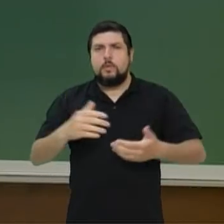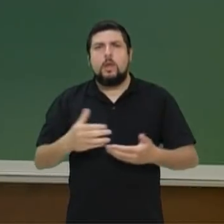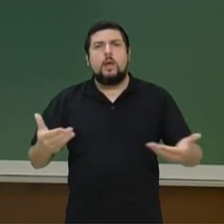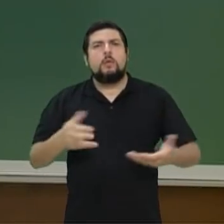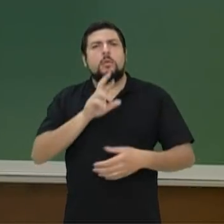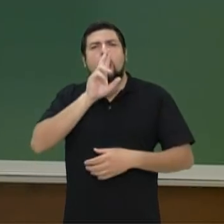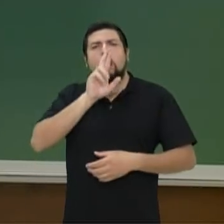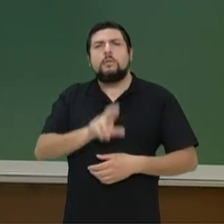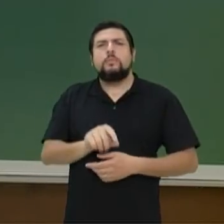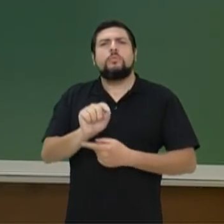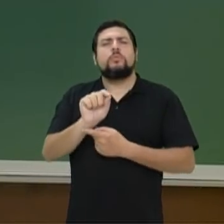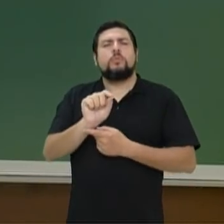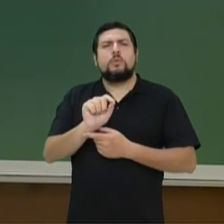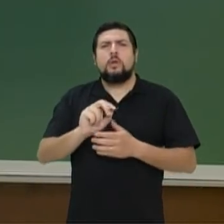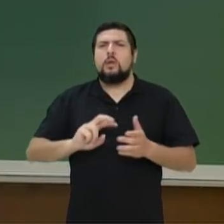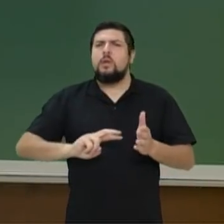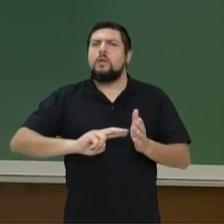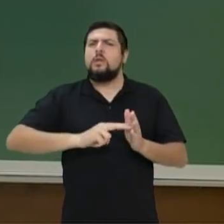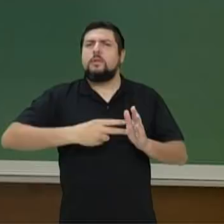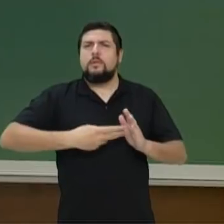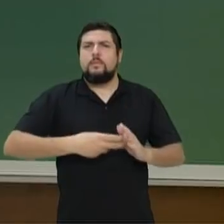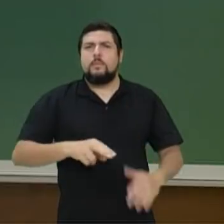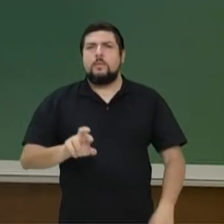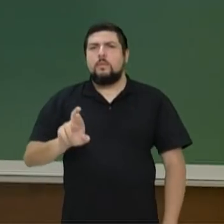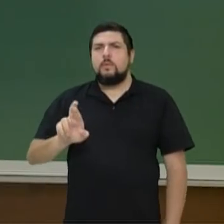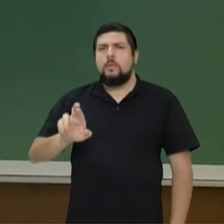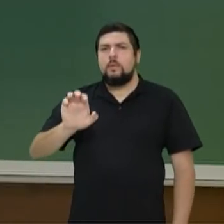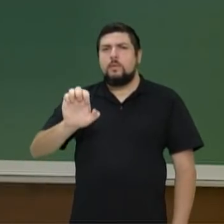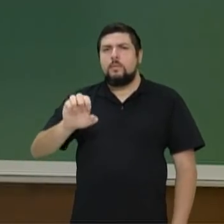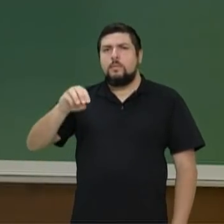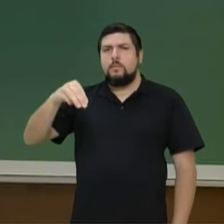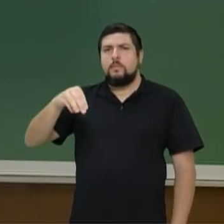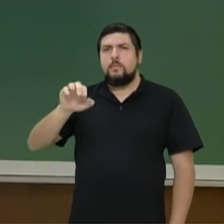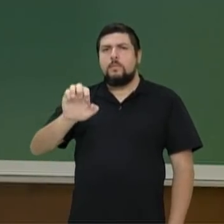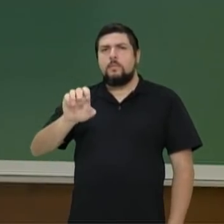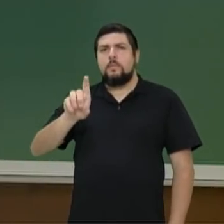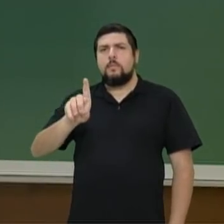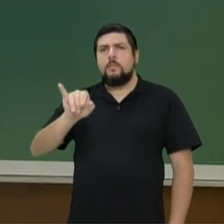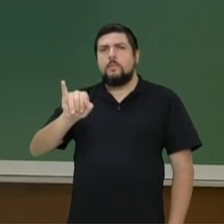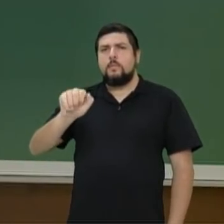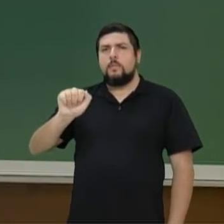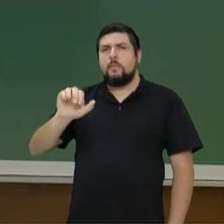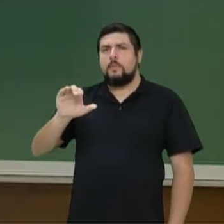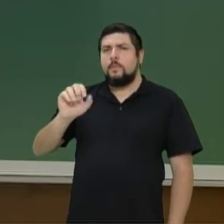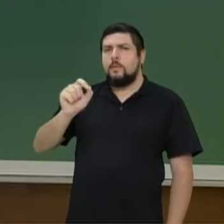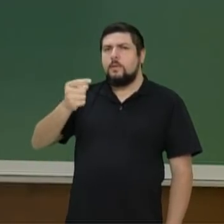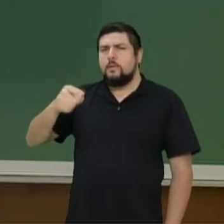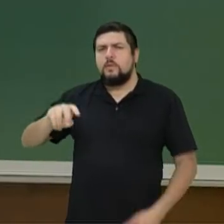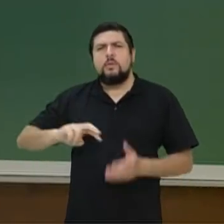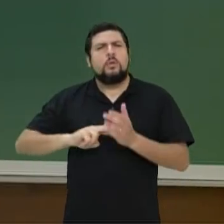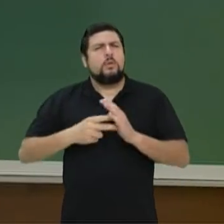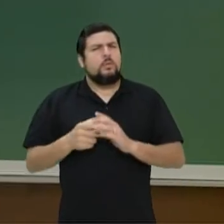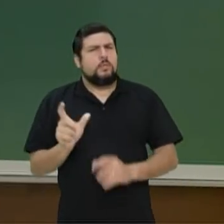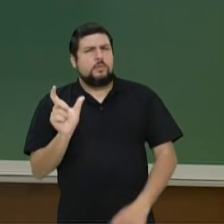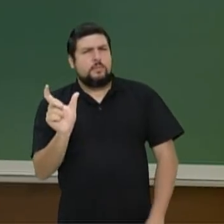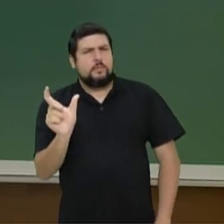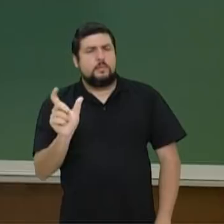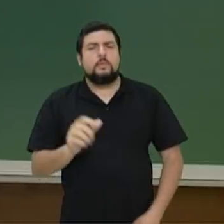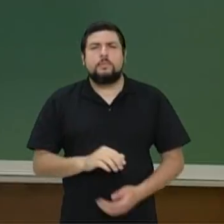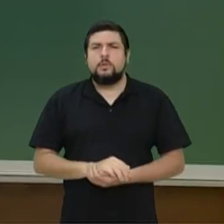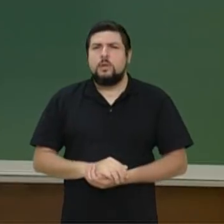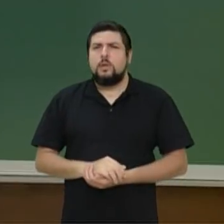o significado da expressão remediação? Veja, eu já escutei algumas vezes